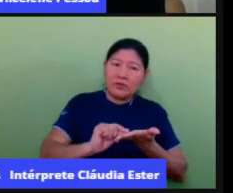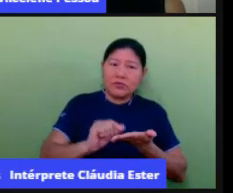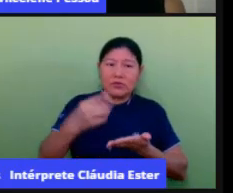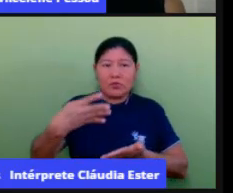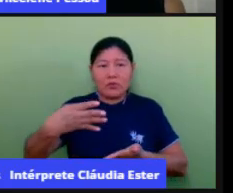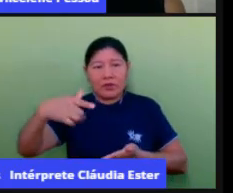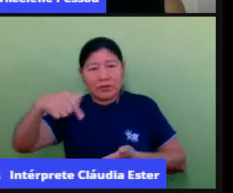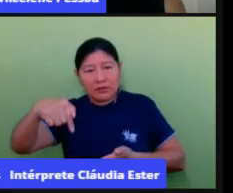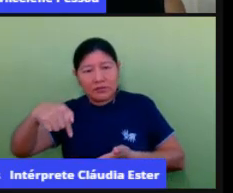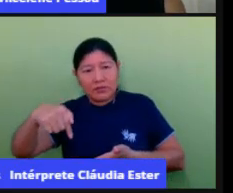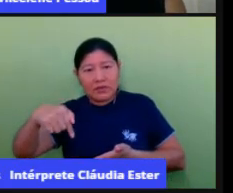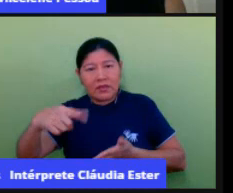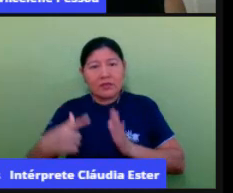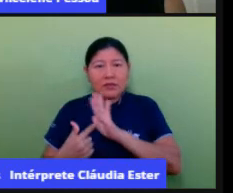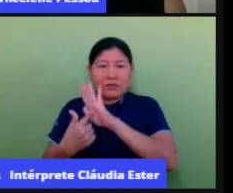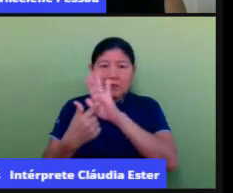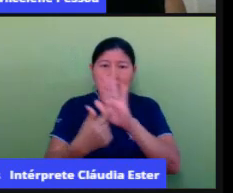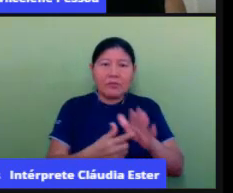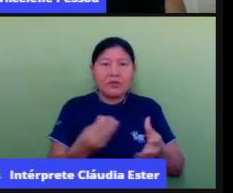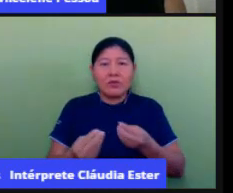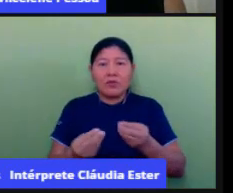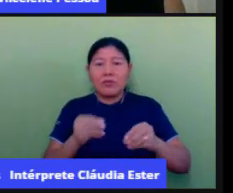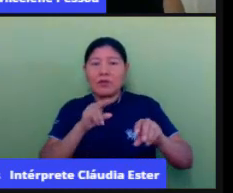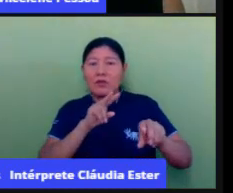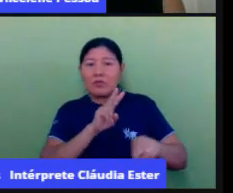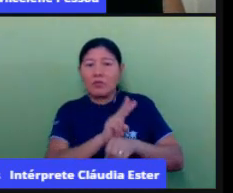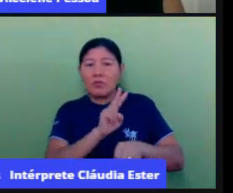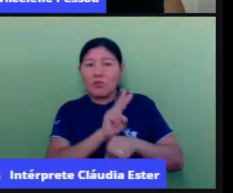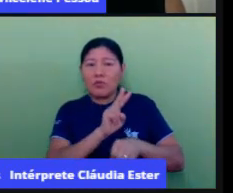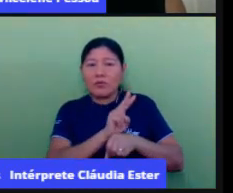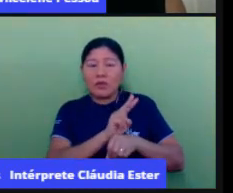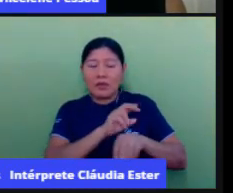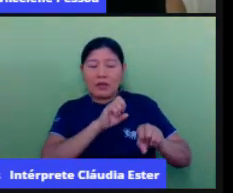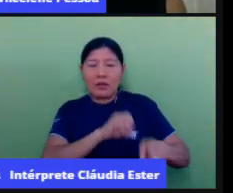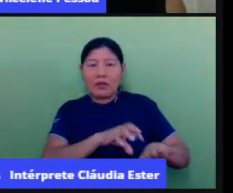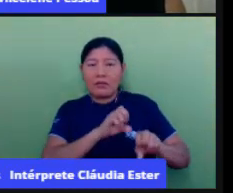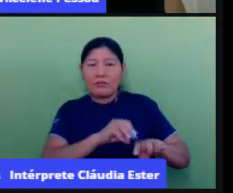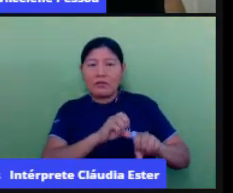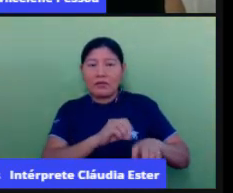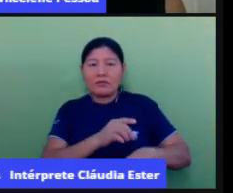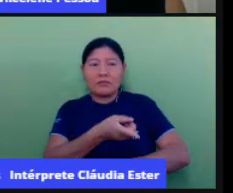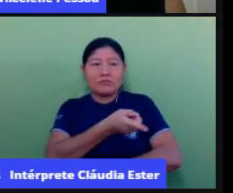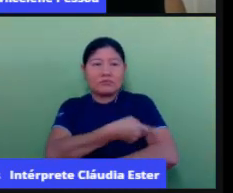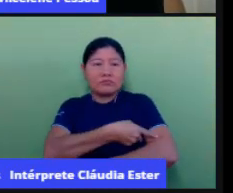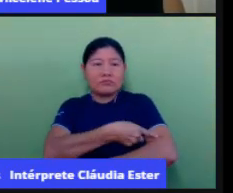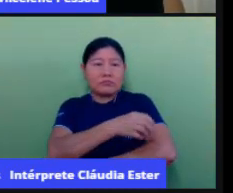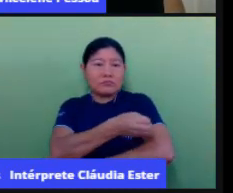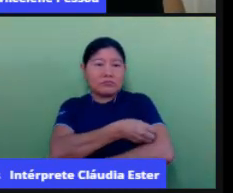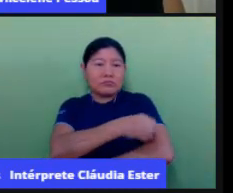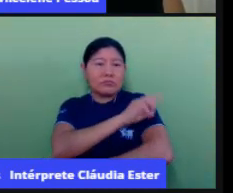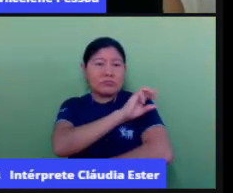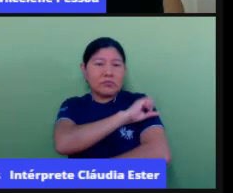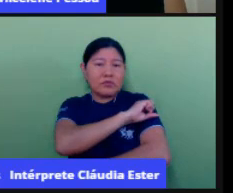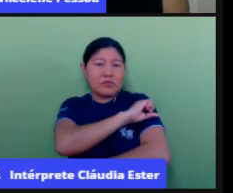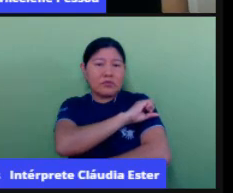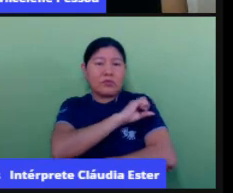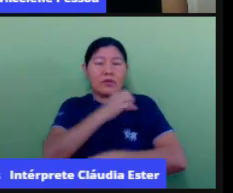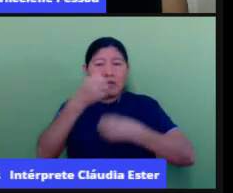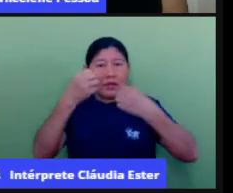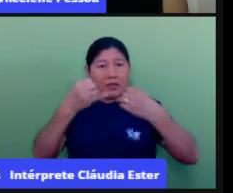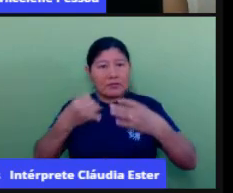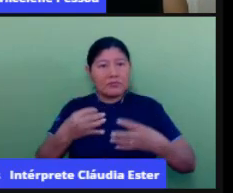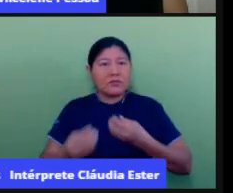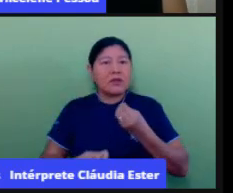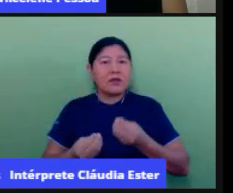como é que funciona o ensino fundamental, nós temos lá no artigo 47 o parágrafo 4º, que vai dizer, bom, em